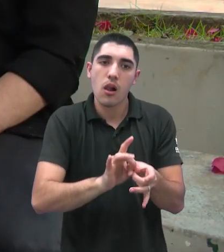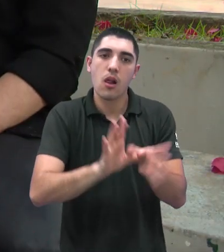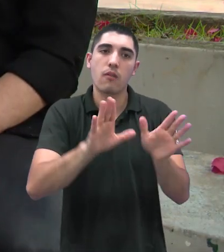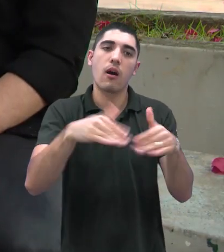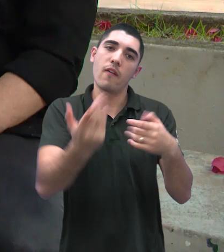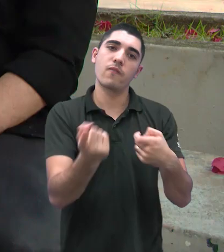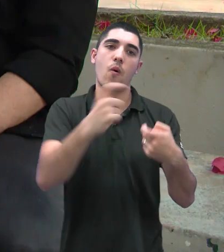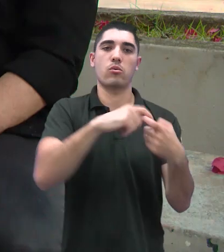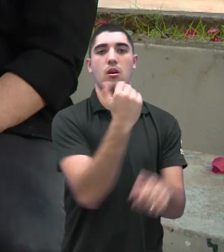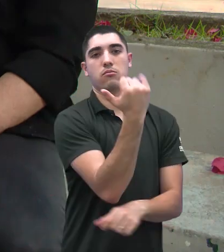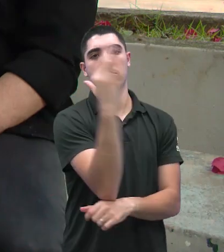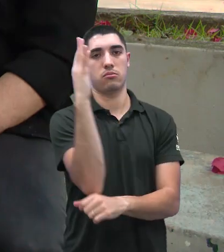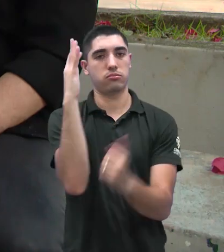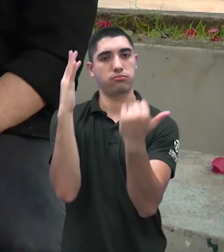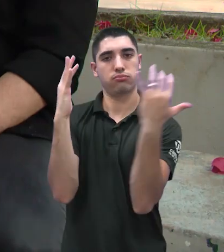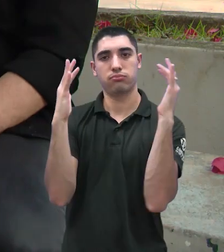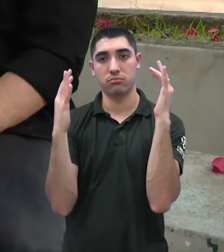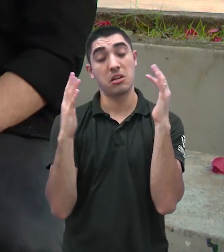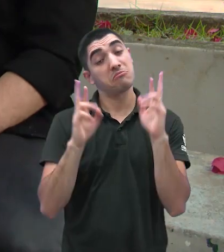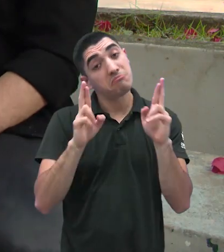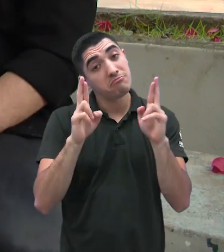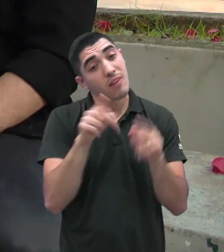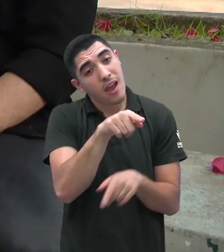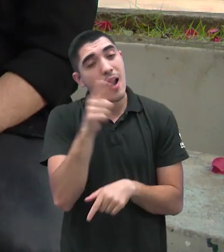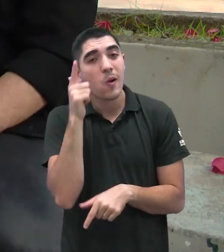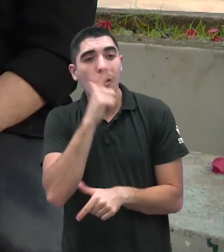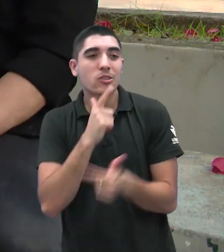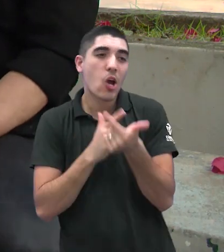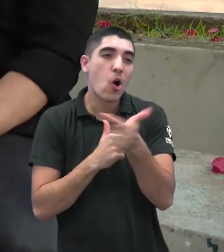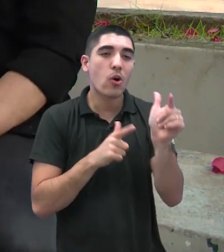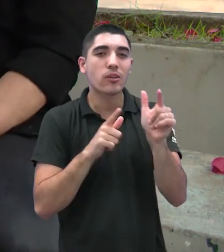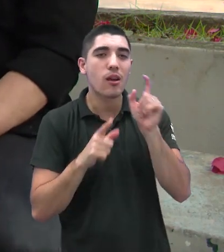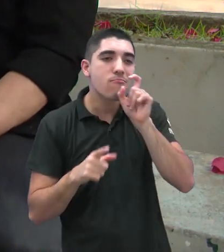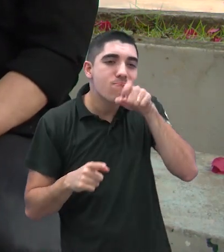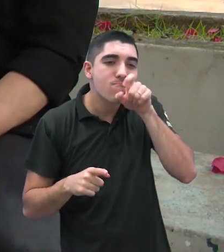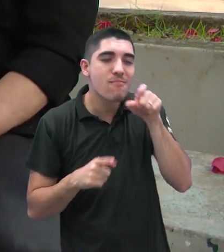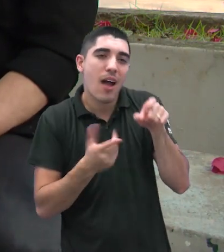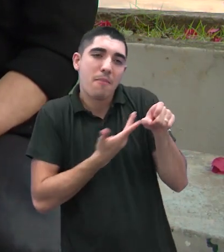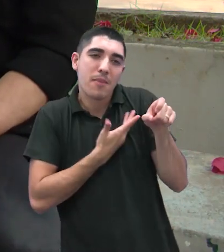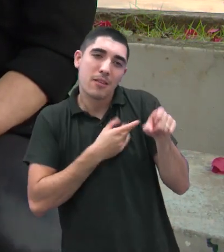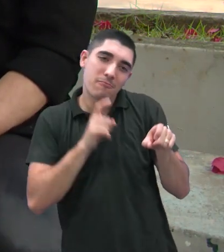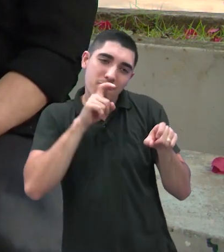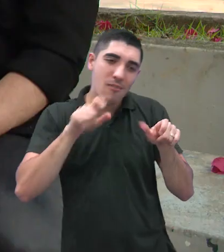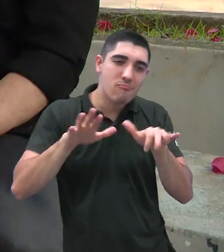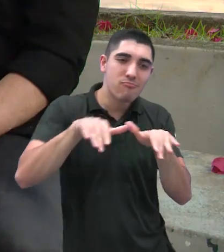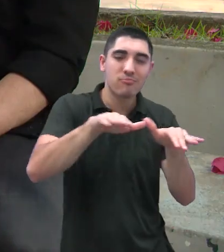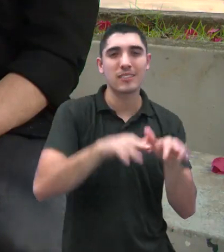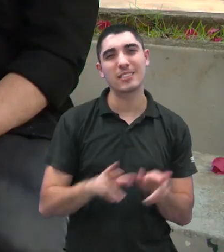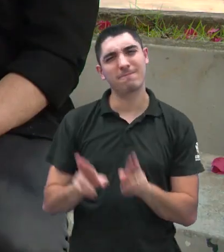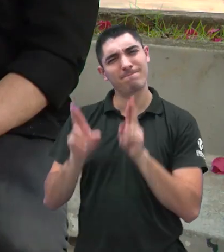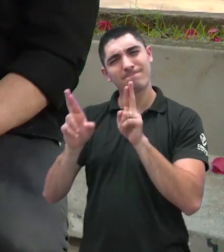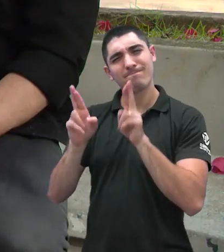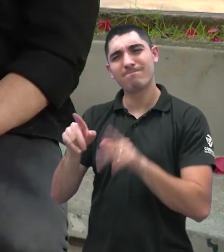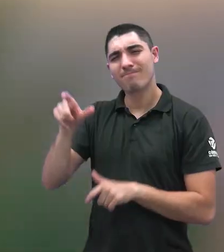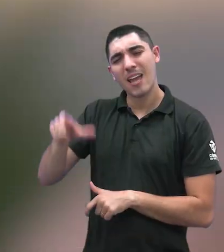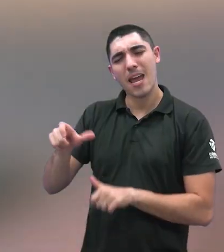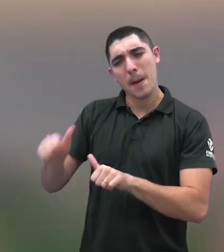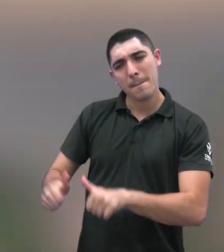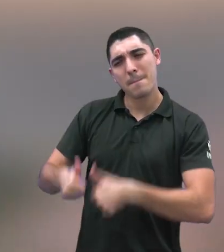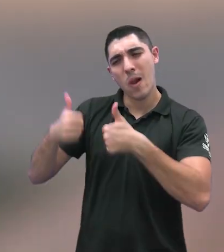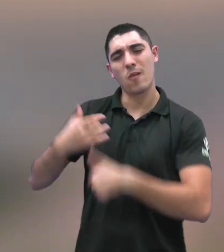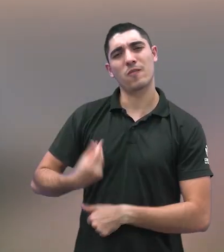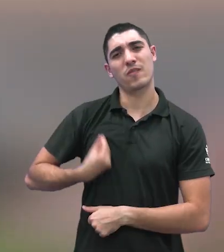poucos, e ver se ela faz amizade com outras maritacas e siga a vida dela feliz, né? A gente torce por essa recuperação, né? Porque ela tem